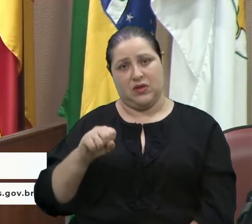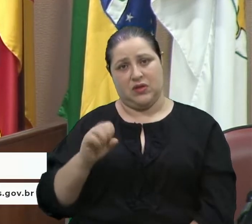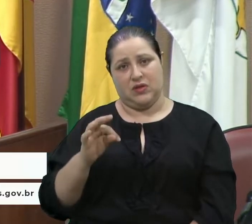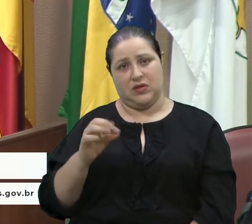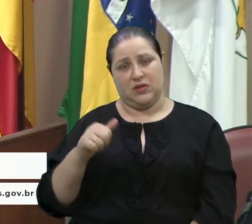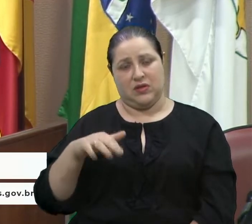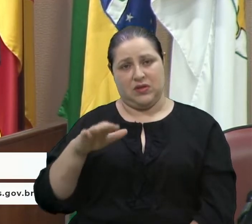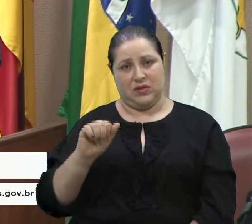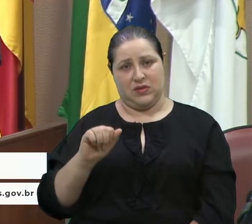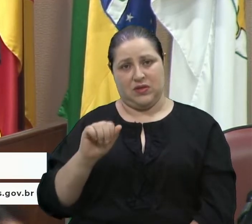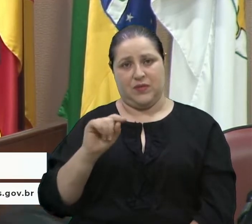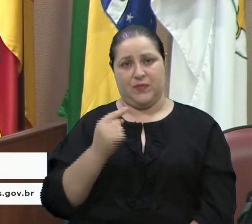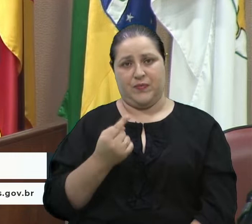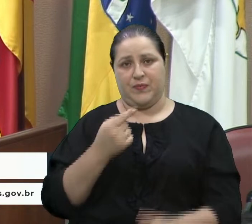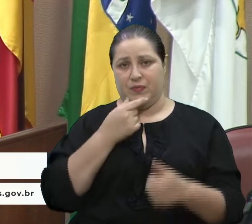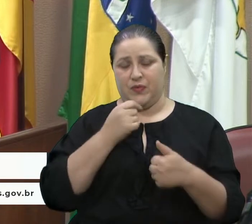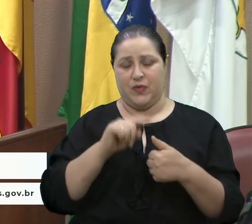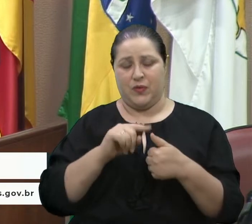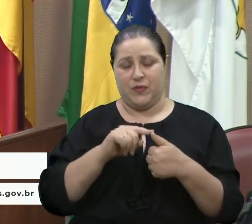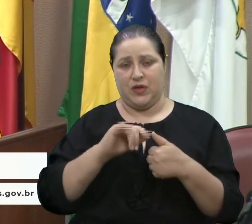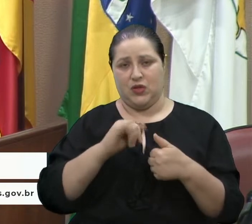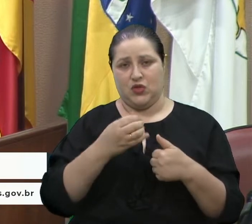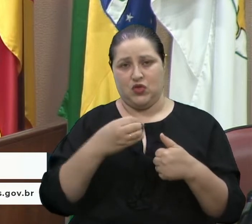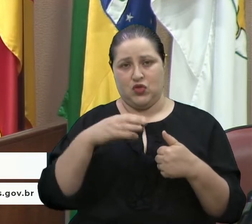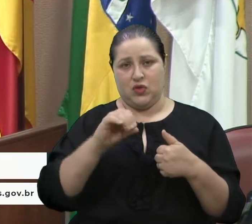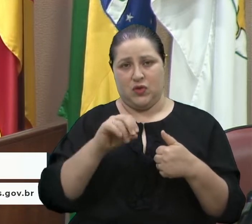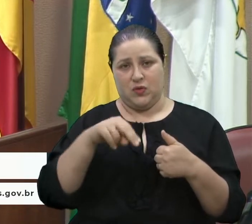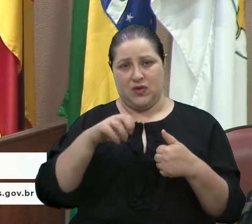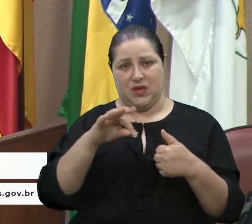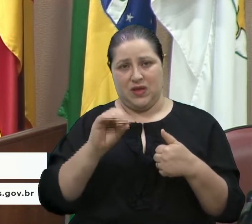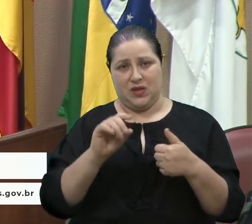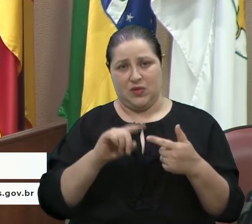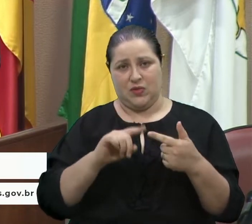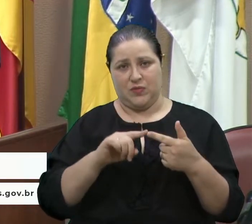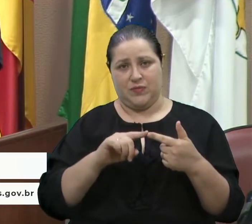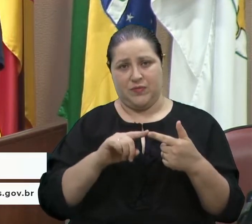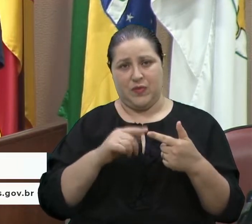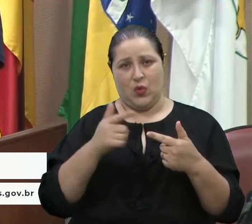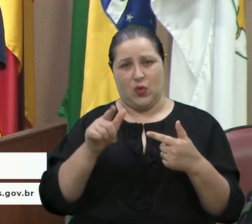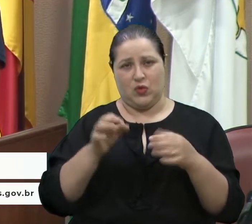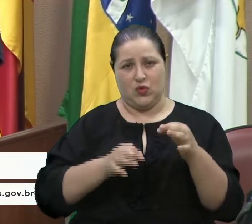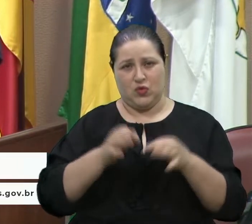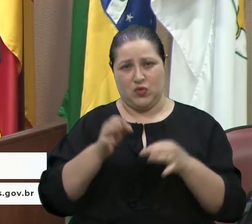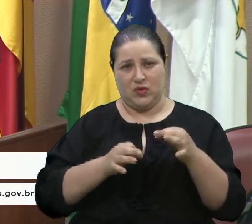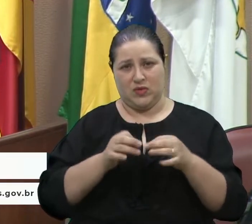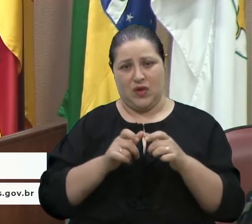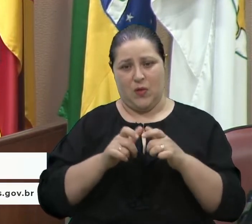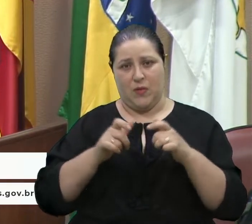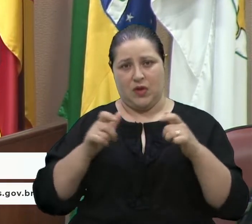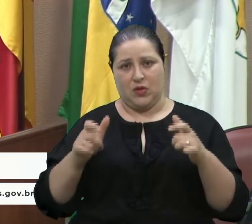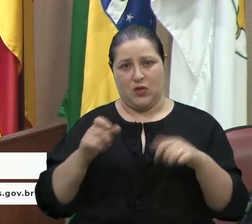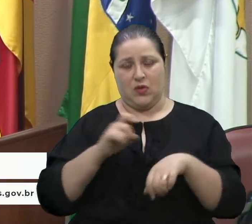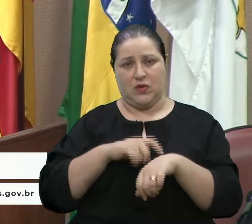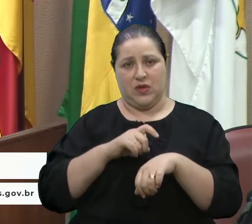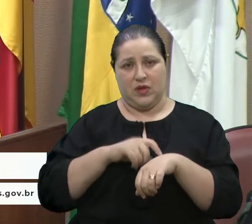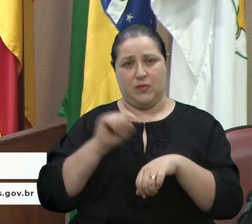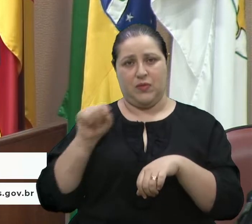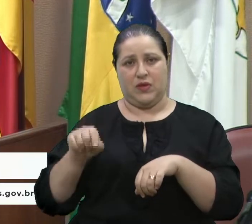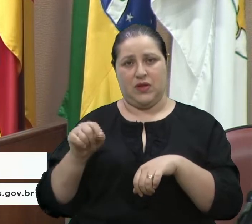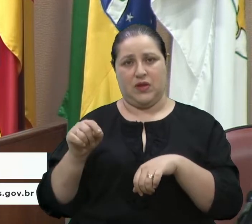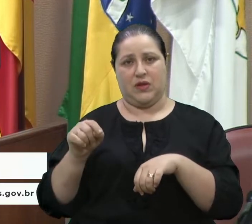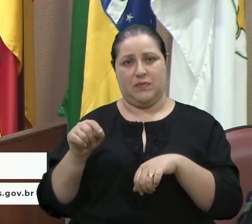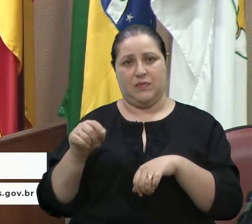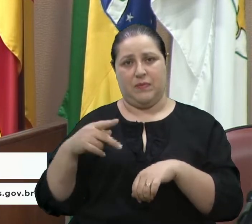Neto, o Leandro Paulsen e o Vitor Laus, juízes que aumentaram a pena do marginal,